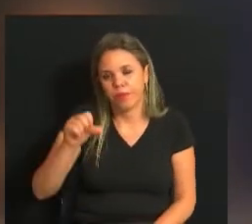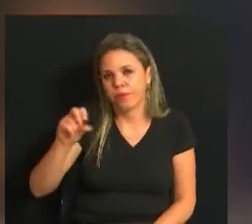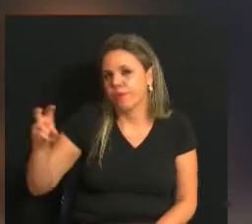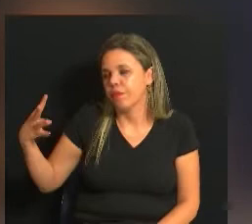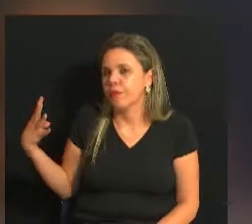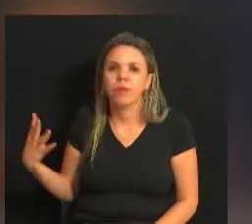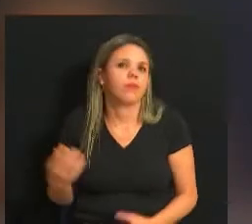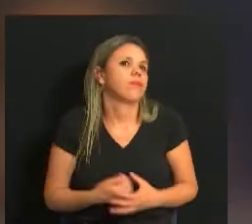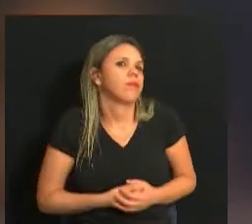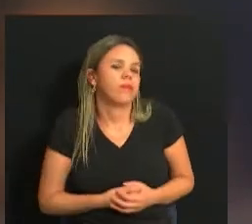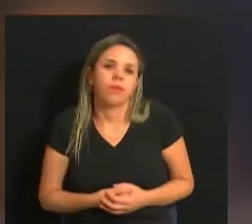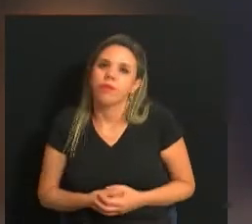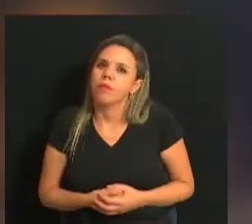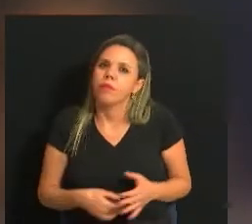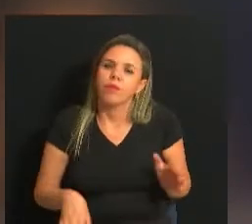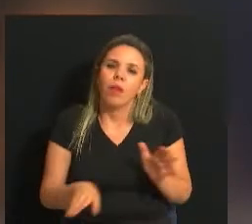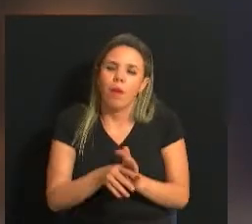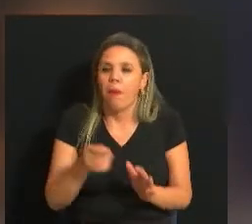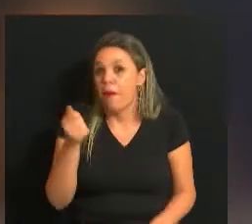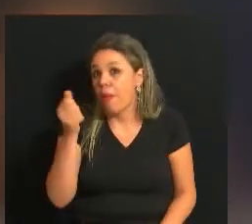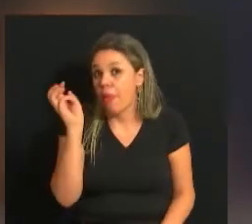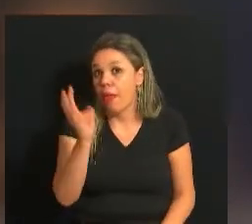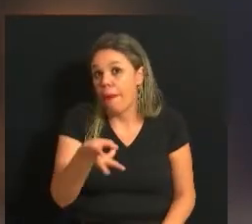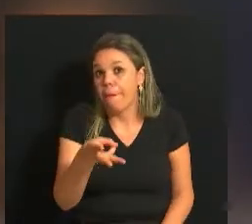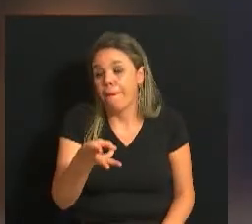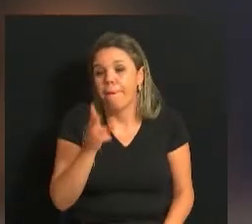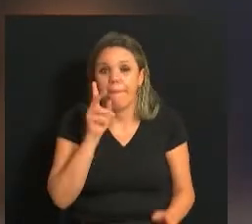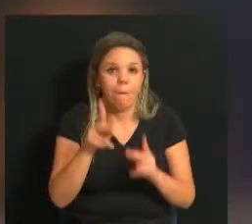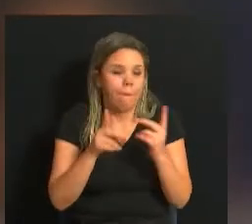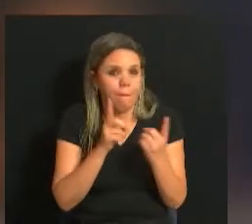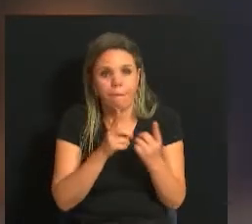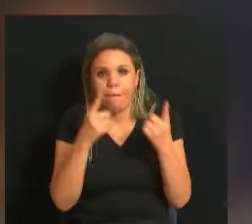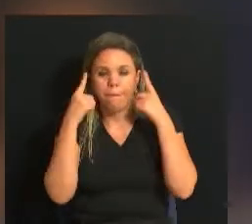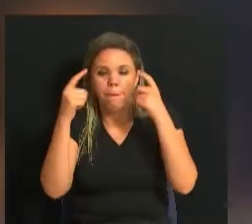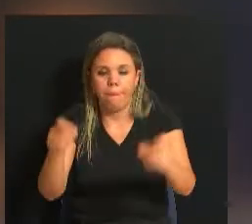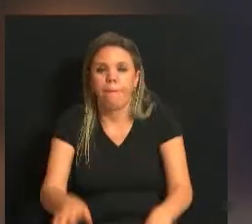2.954. Então, chega a quase 3.000 atendimentos.